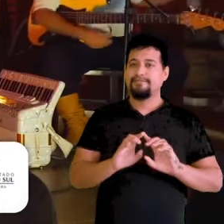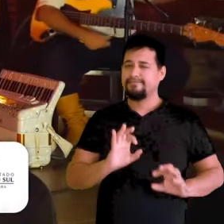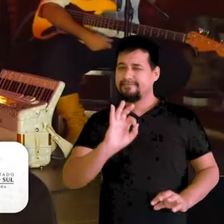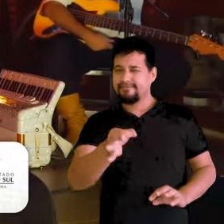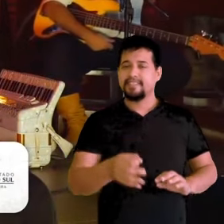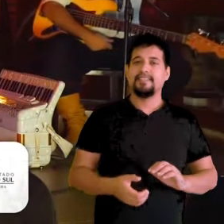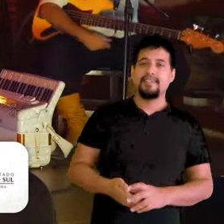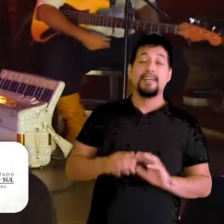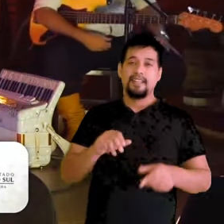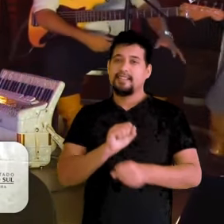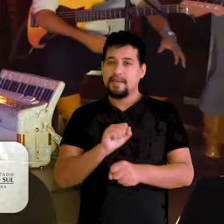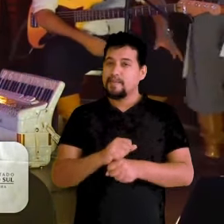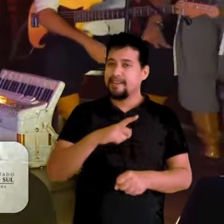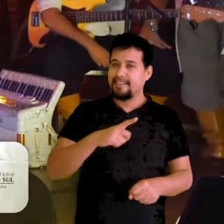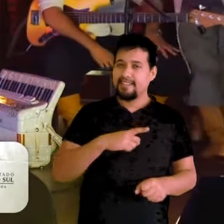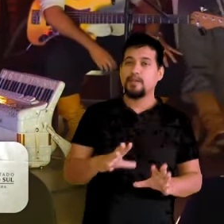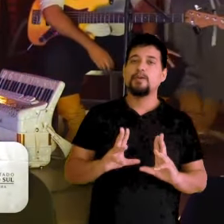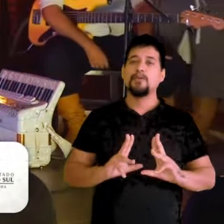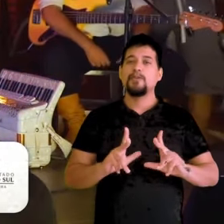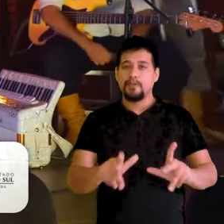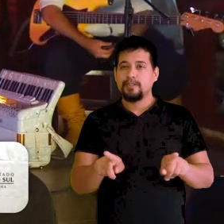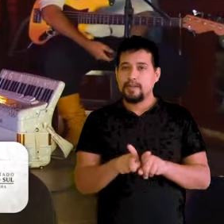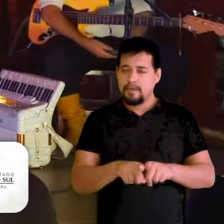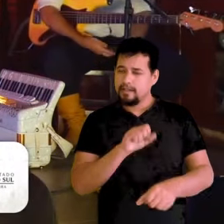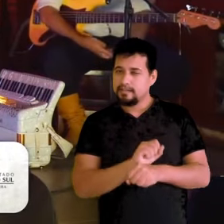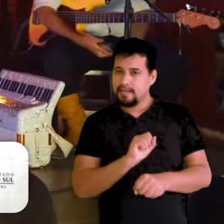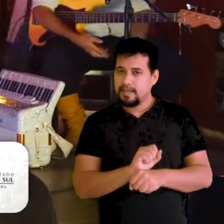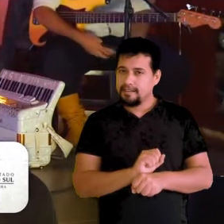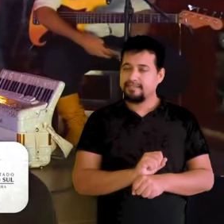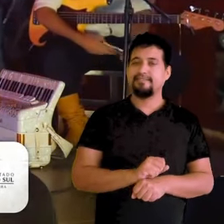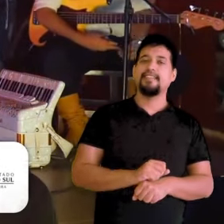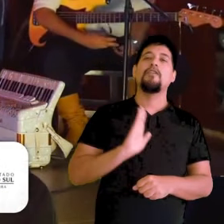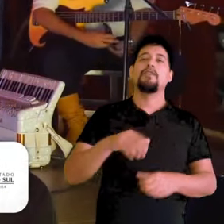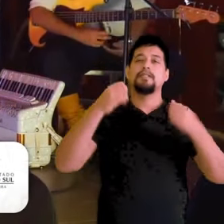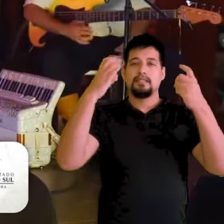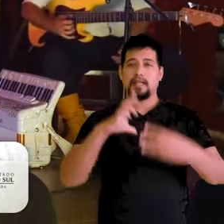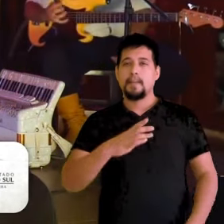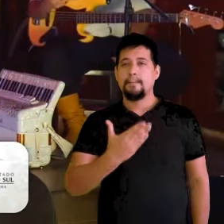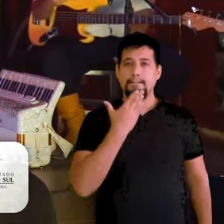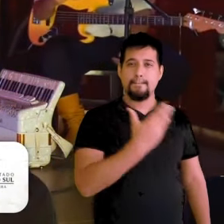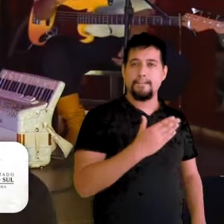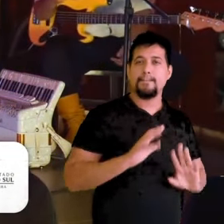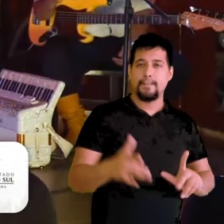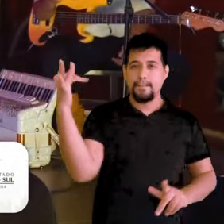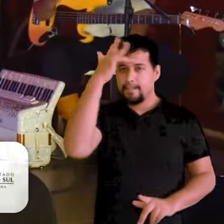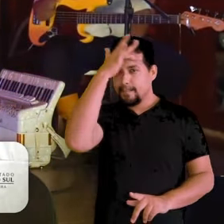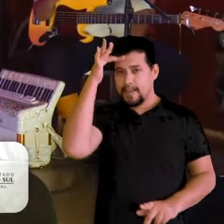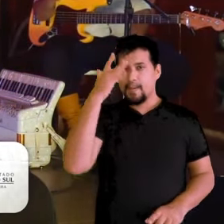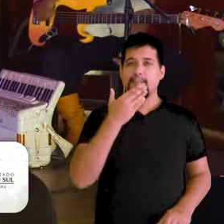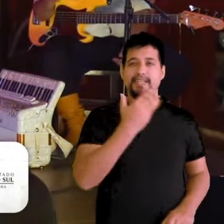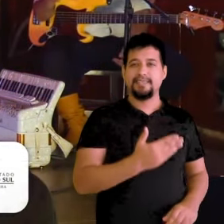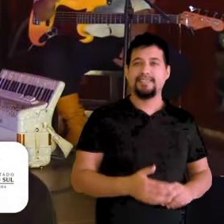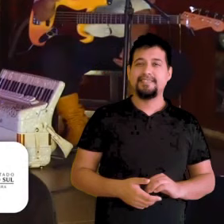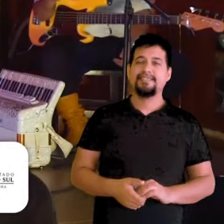Feijão. Isso aí. Daqui a pouquinho sai colatada. Querem daqui a pouquinho ou querem daqui a pouquinho já? Só vou dizer que tem mais pedido. O pessoal